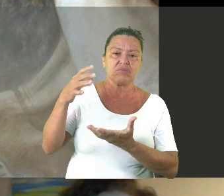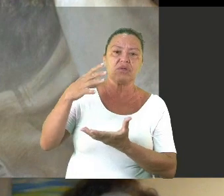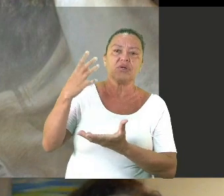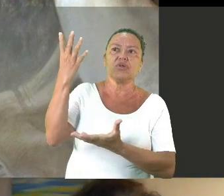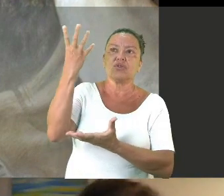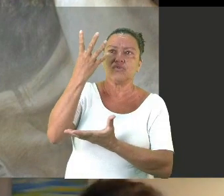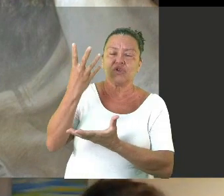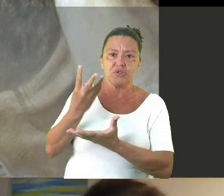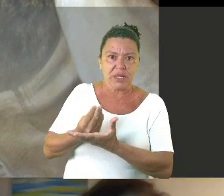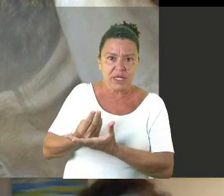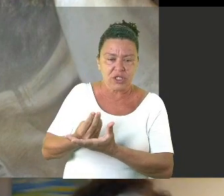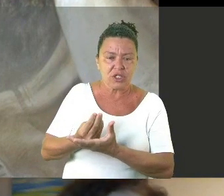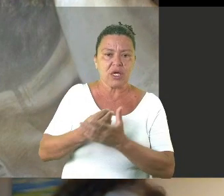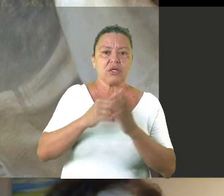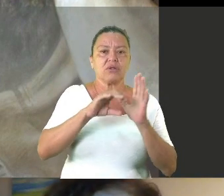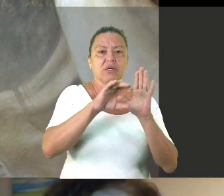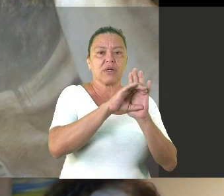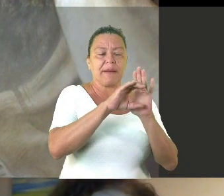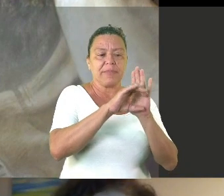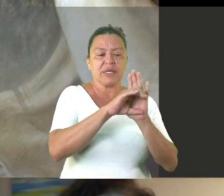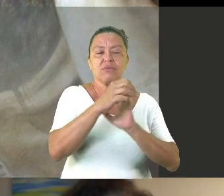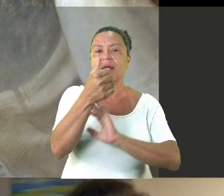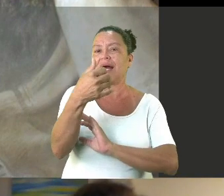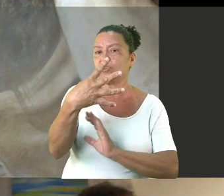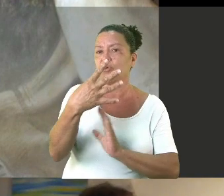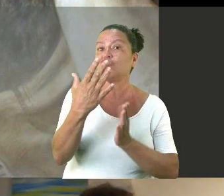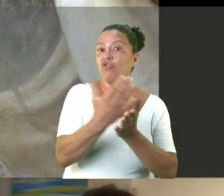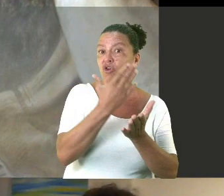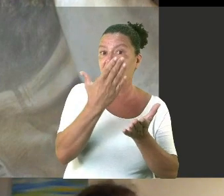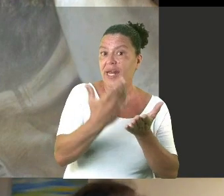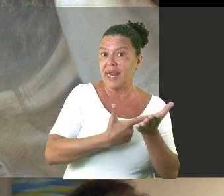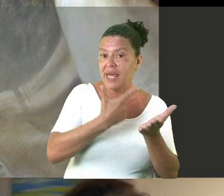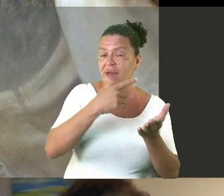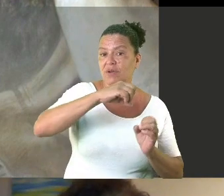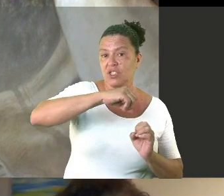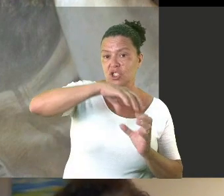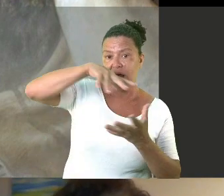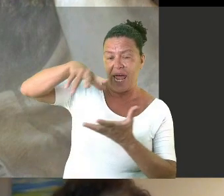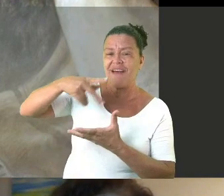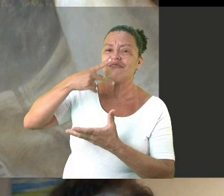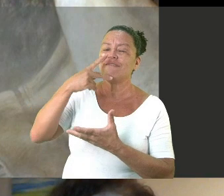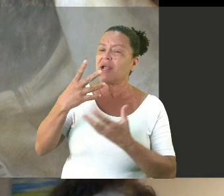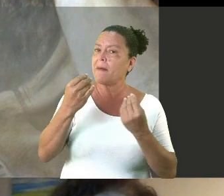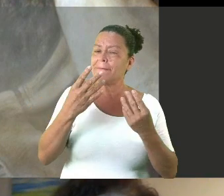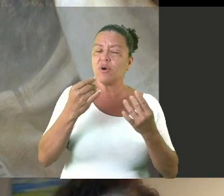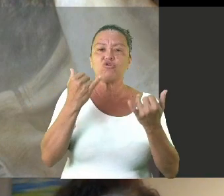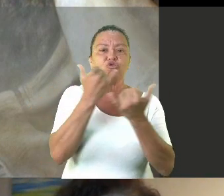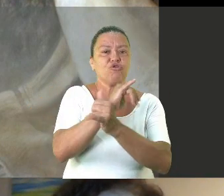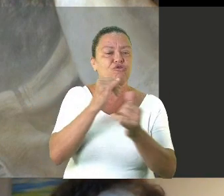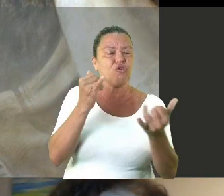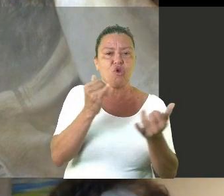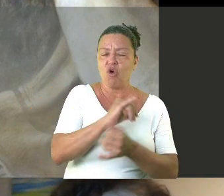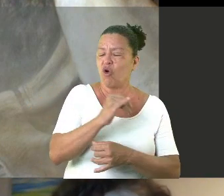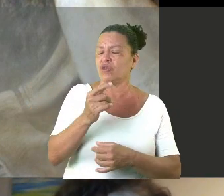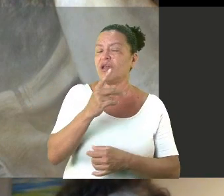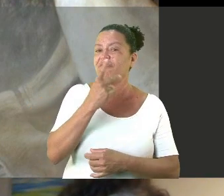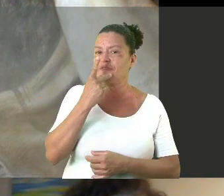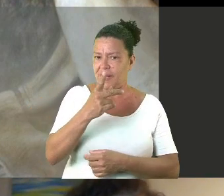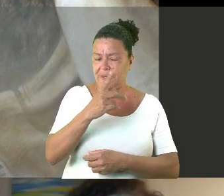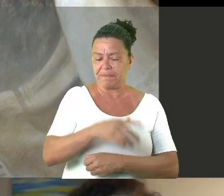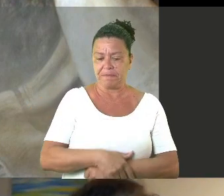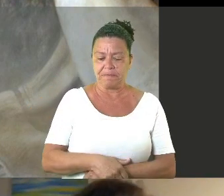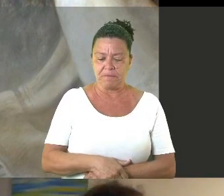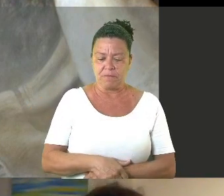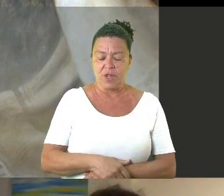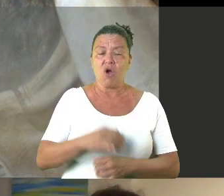Na Gênese, no capítulo 14, Kardec fala muito a respeito dos fluidos e ele diz assim,